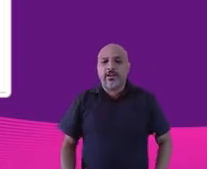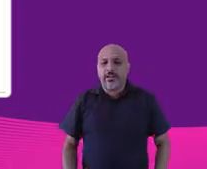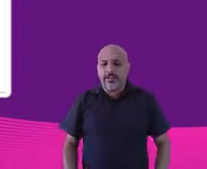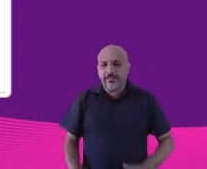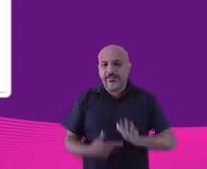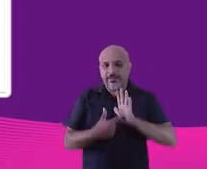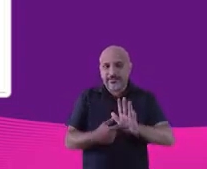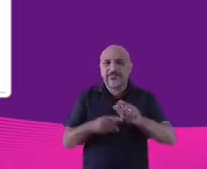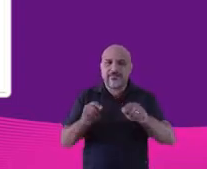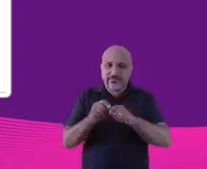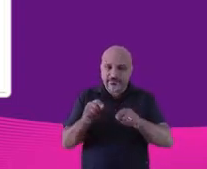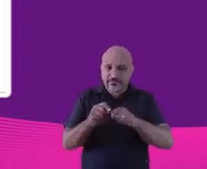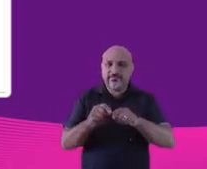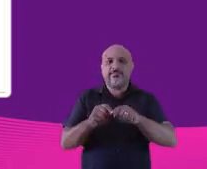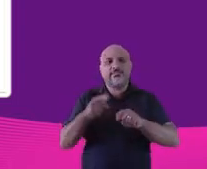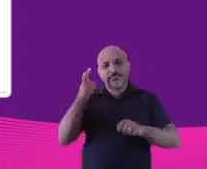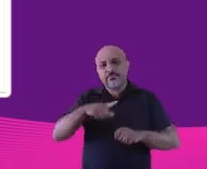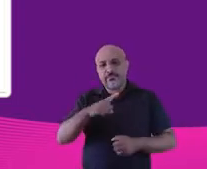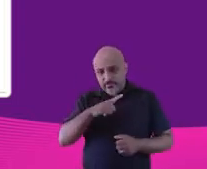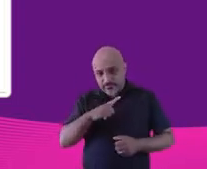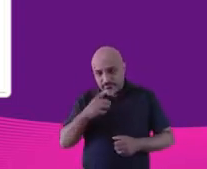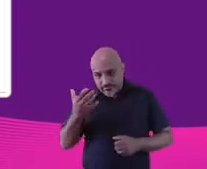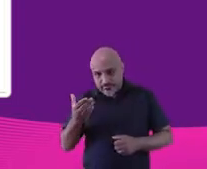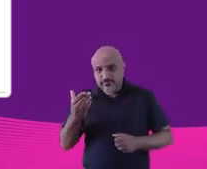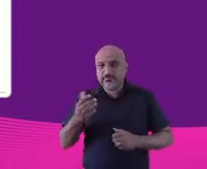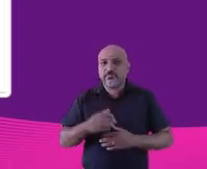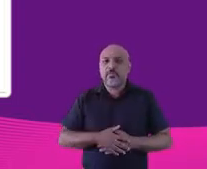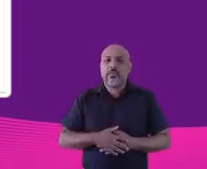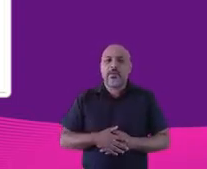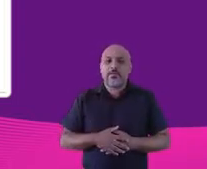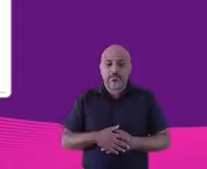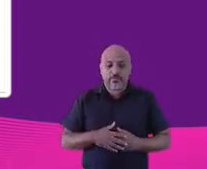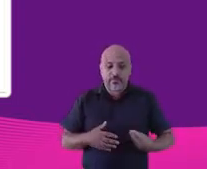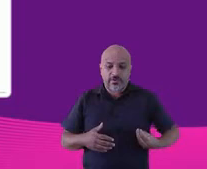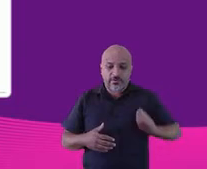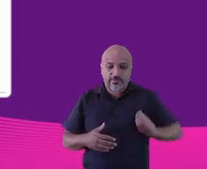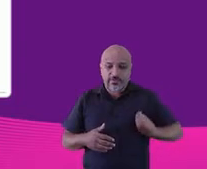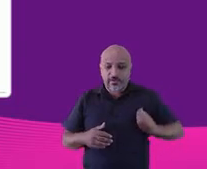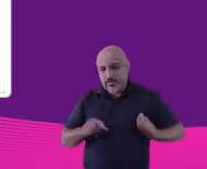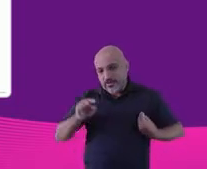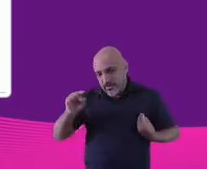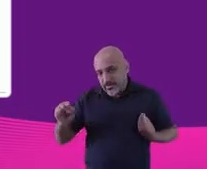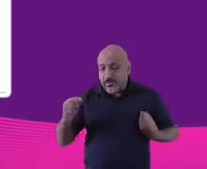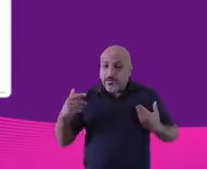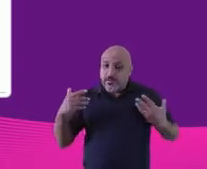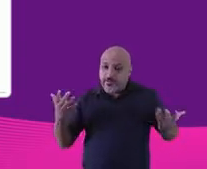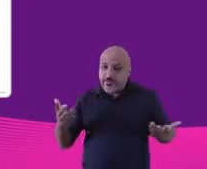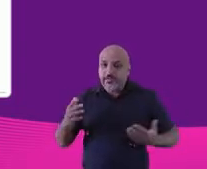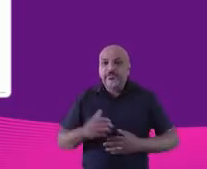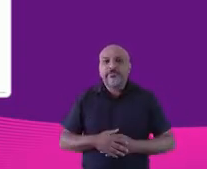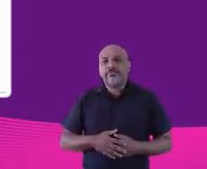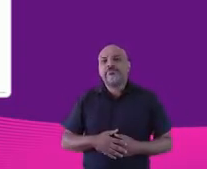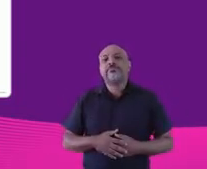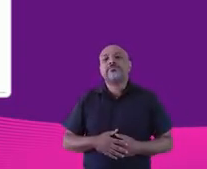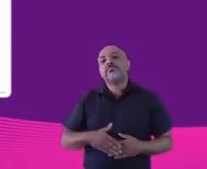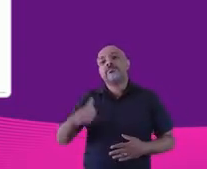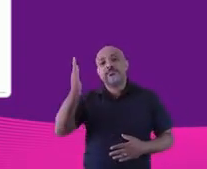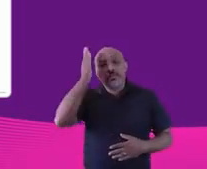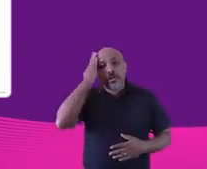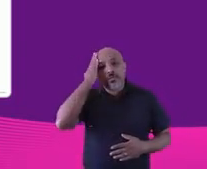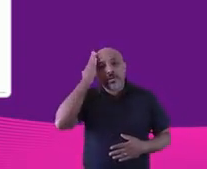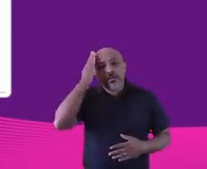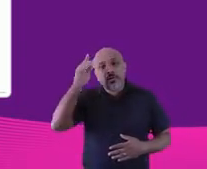né, o que o paciente quer para a vida dele, enfim, sabendo que ele tem